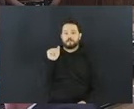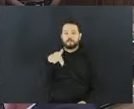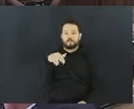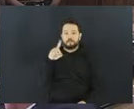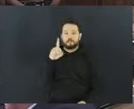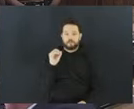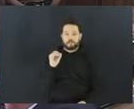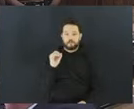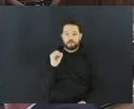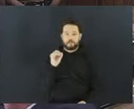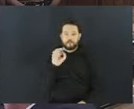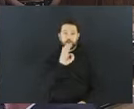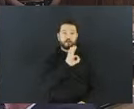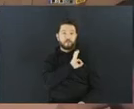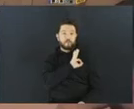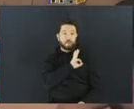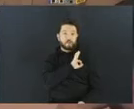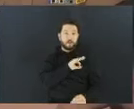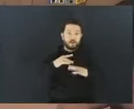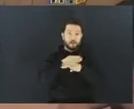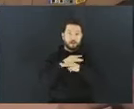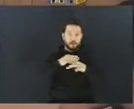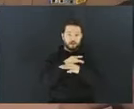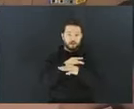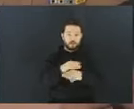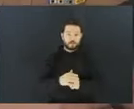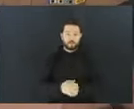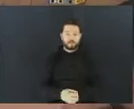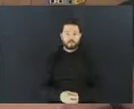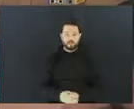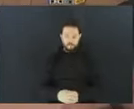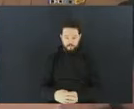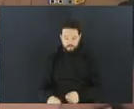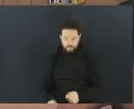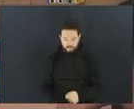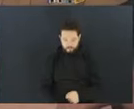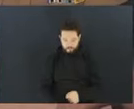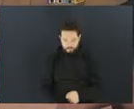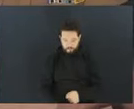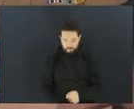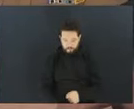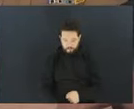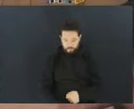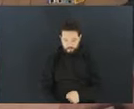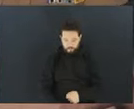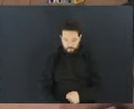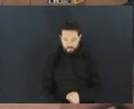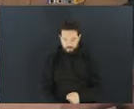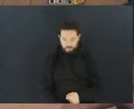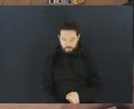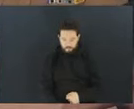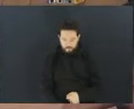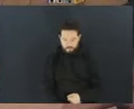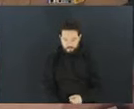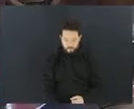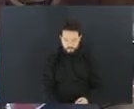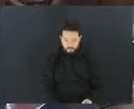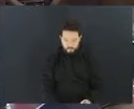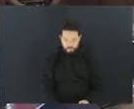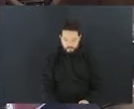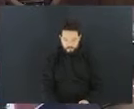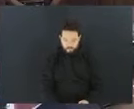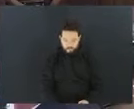Trânsito. Agradecemos a presença do major Sérgio Augusto Silva, comandante do Batalhão de Operações